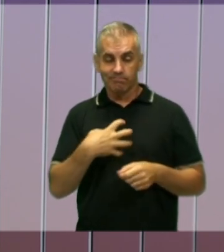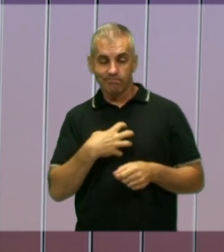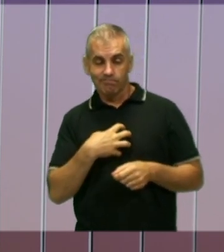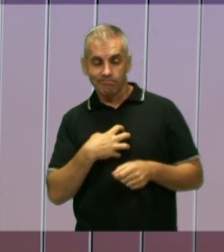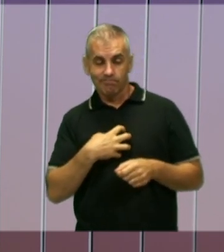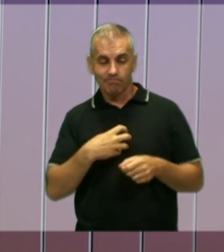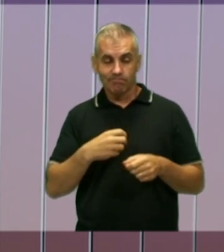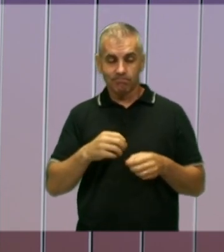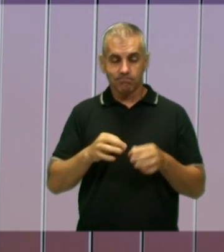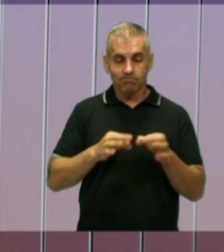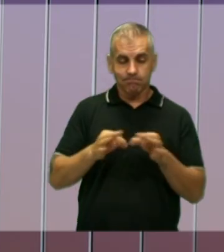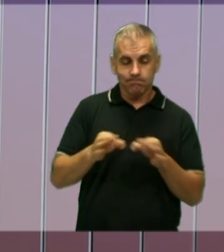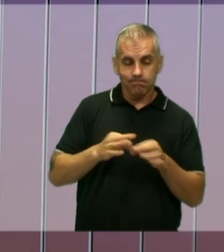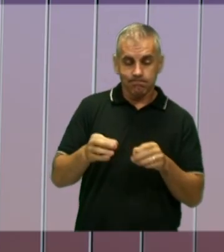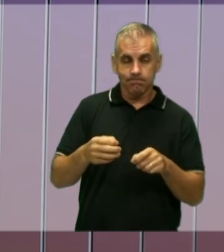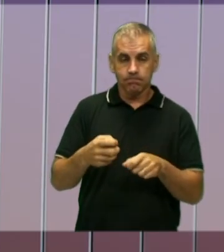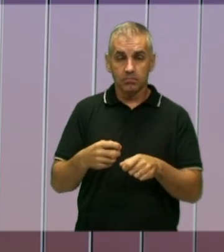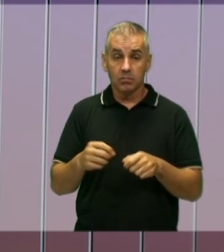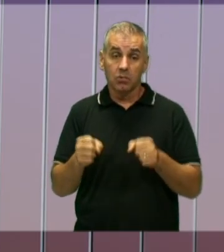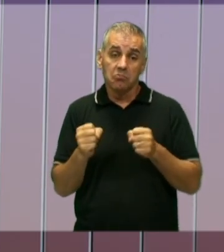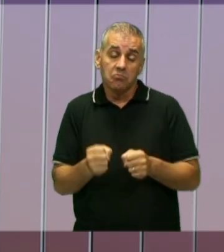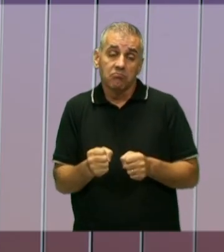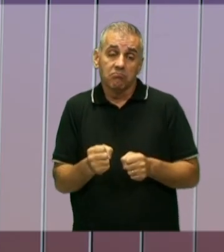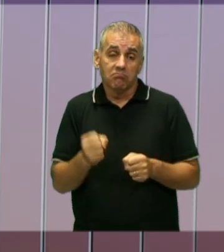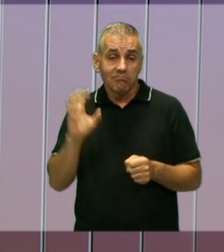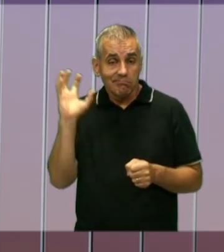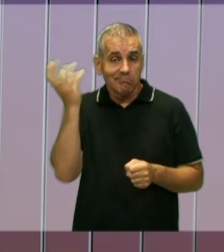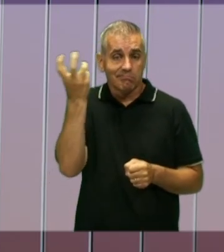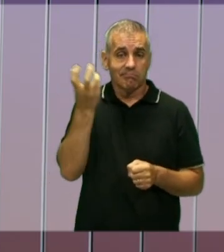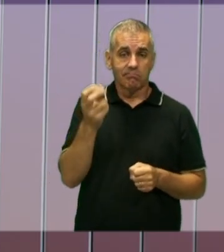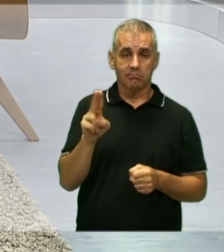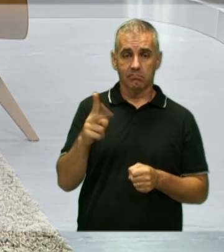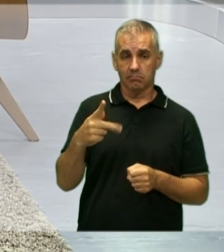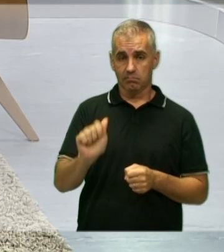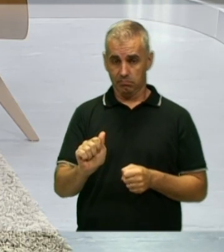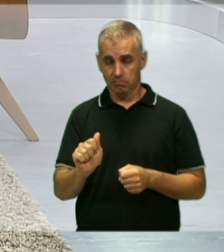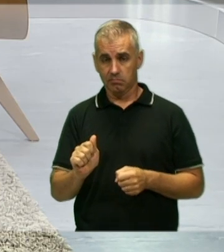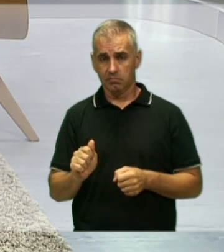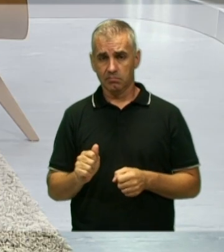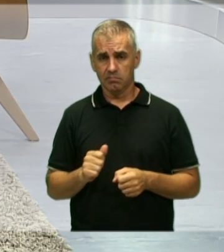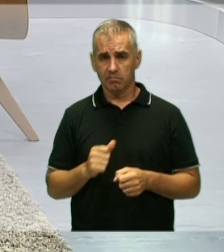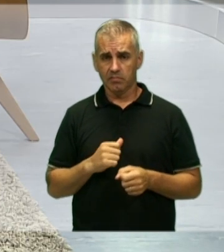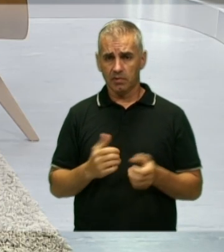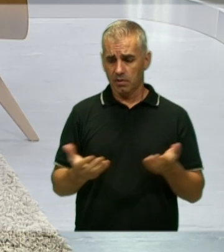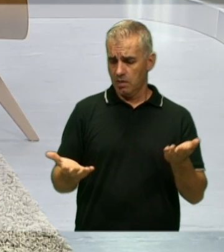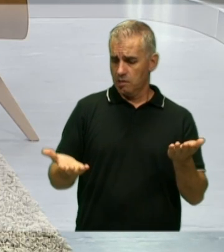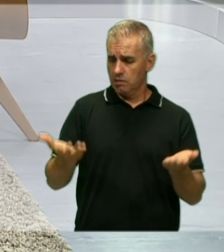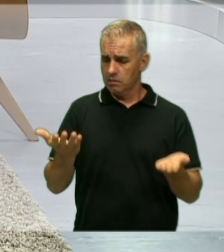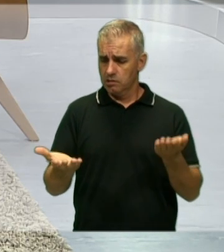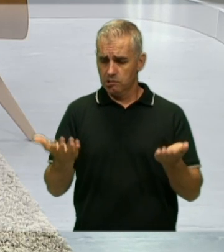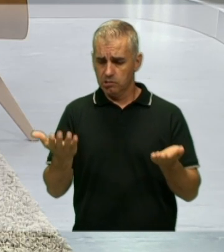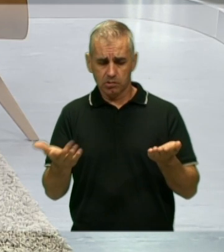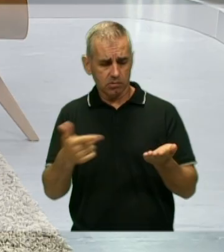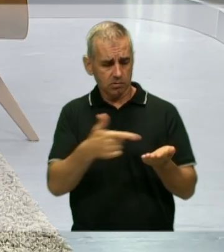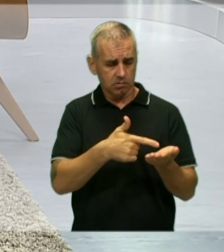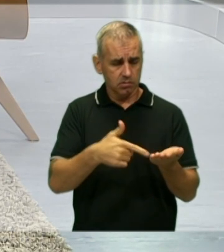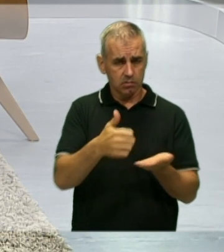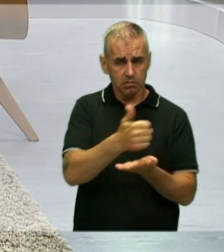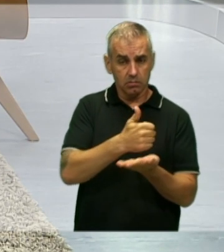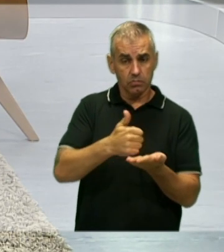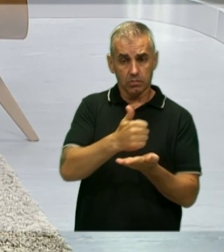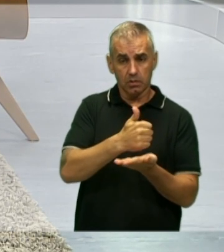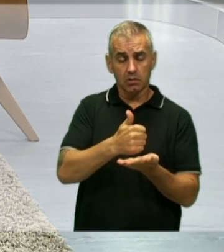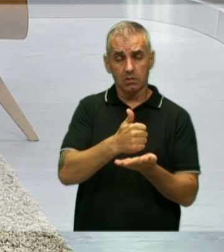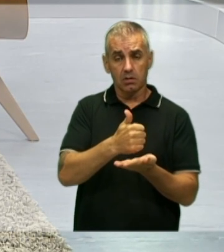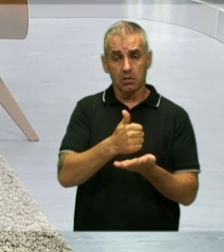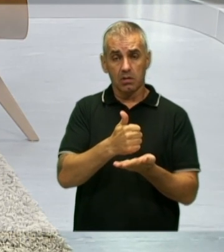já pode ser resolvido na UPA, né? Eu sempre faço um paralelo às bases que nos fizeram chegar até aqui. E aonde eu